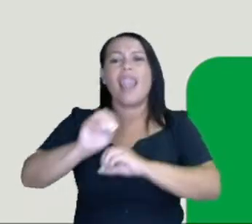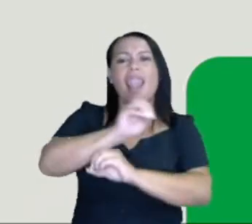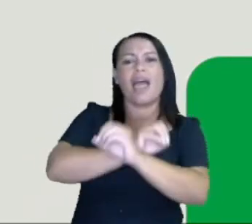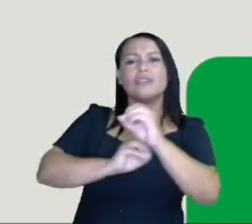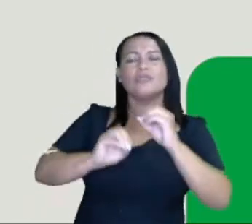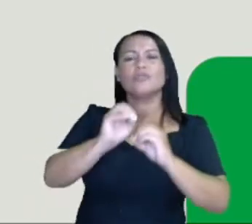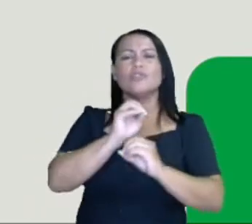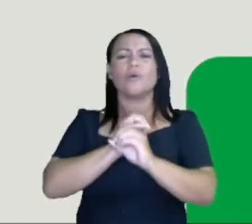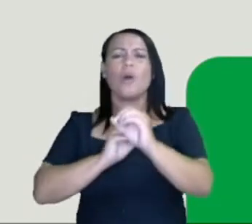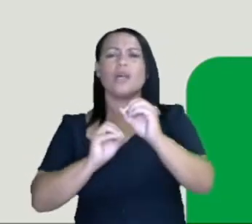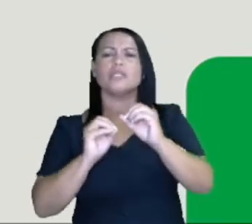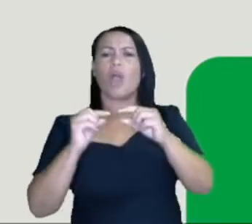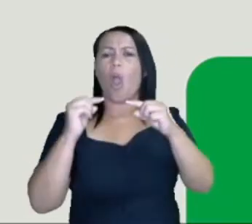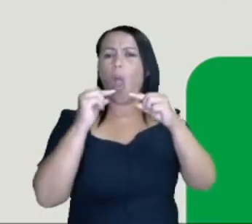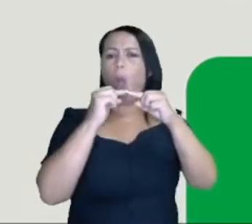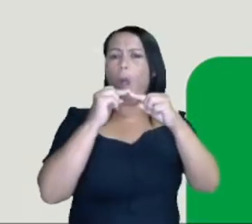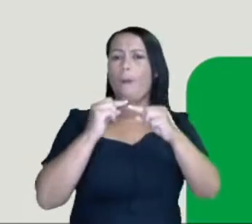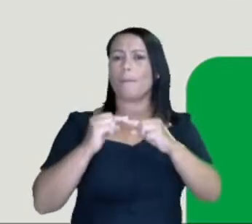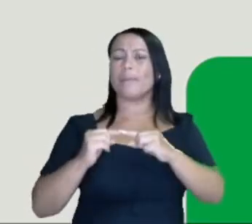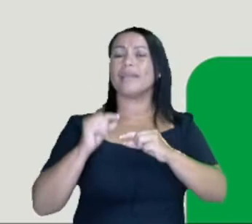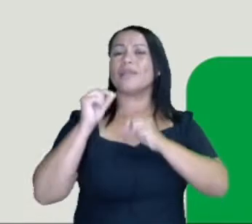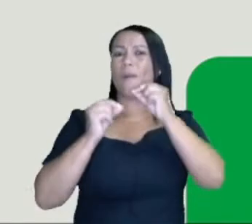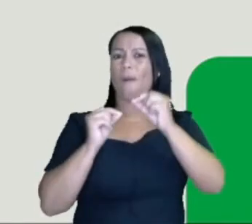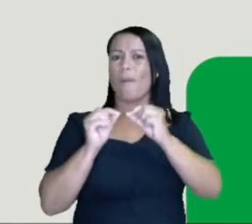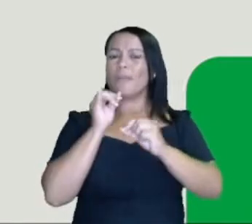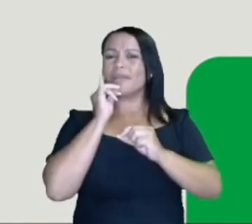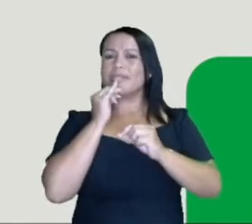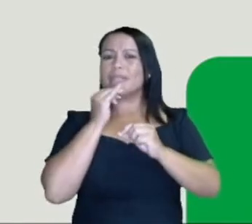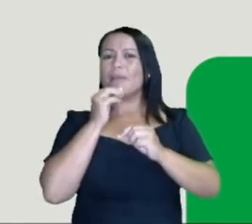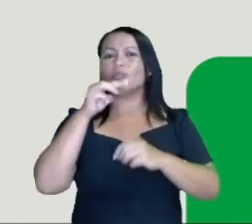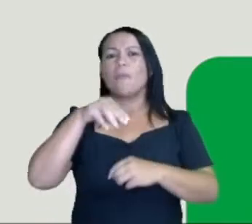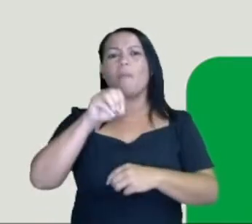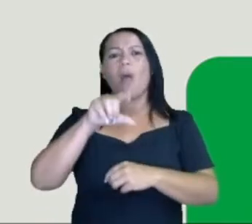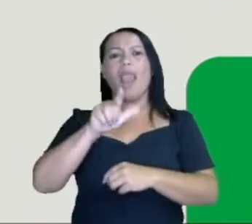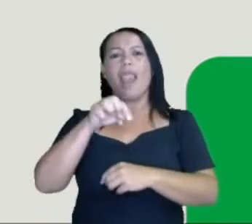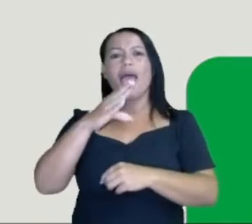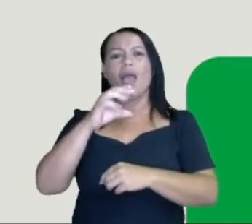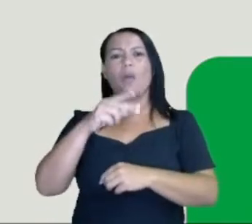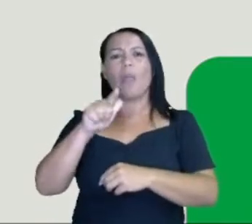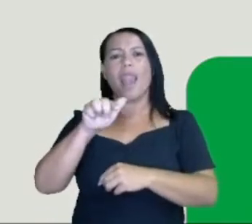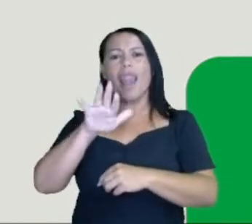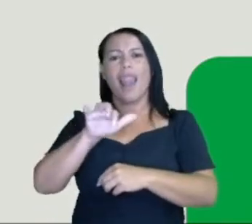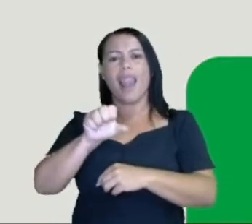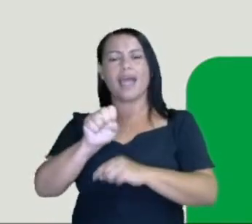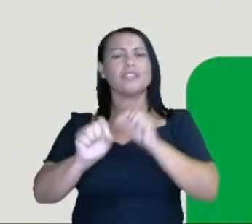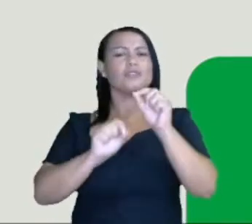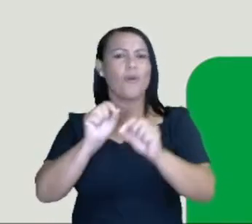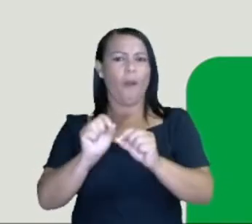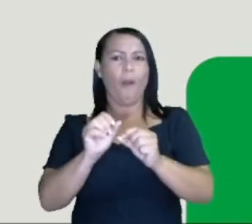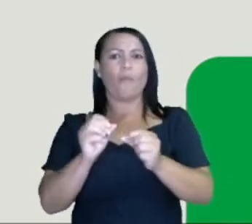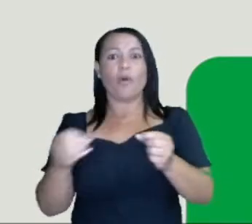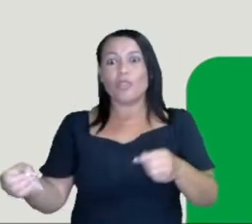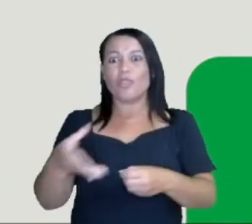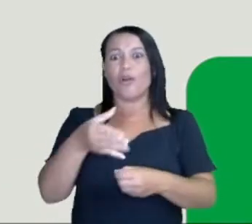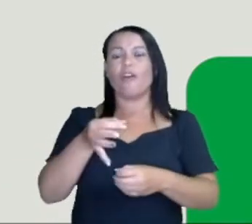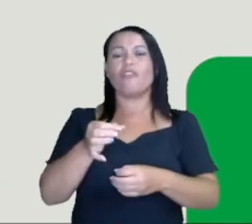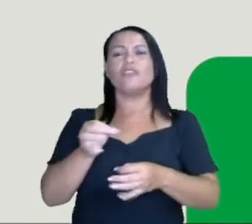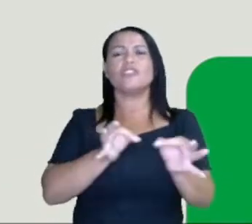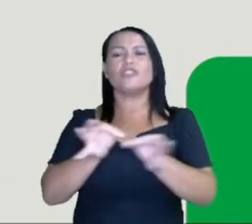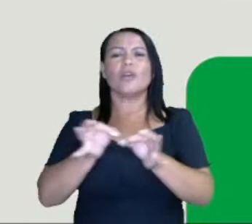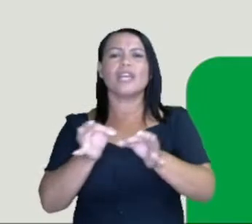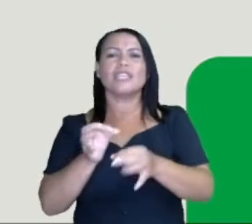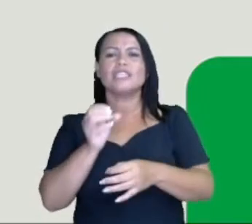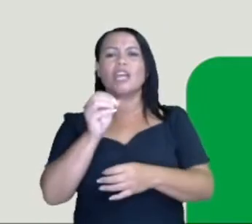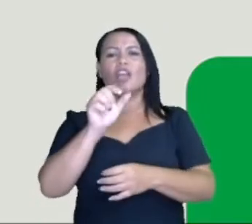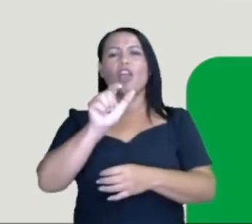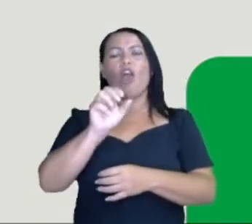se combinam e formam moléculas. Essas moléculas ganham novas estruturas e formam as organelas, que